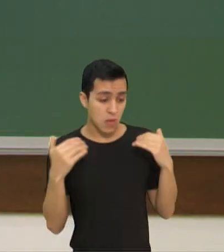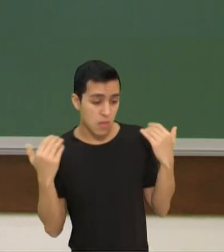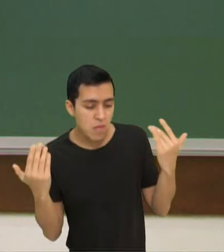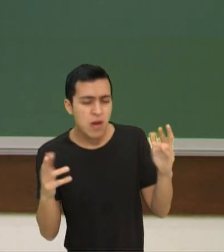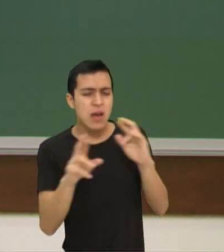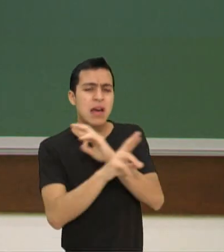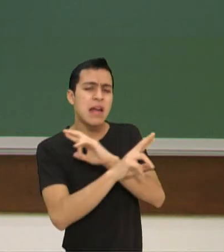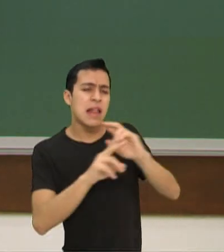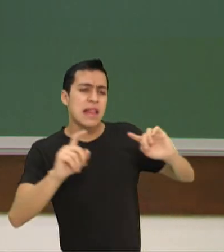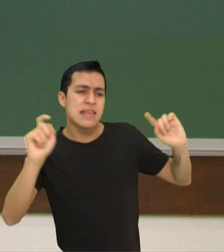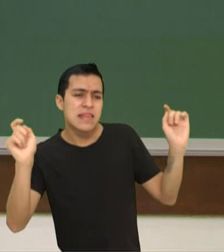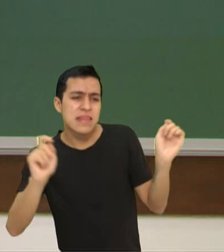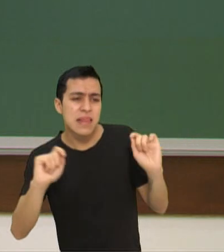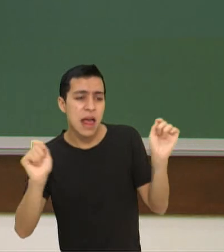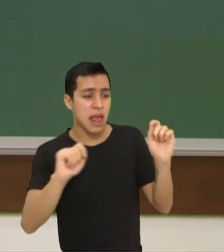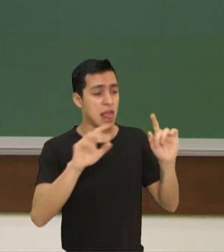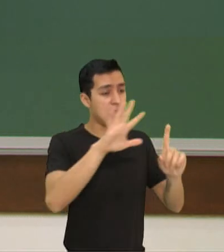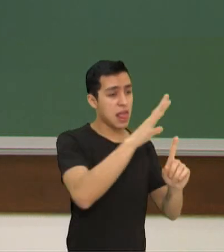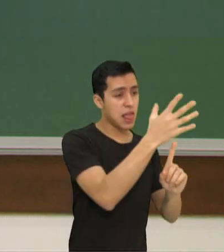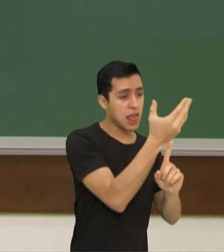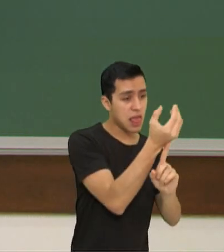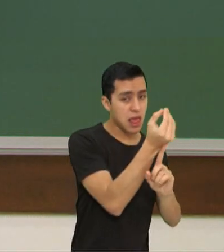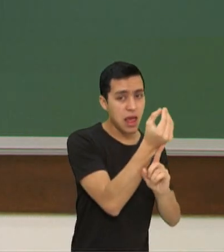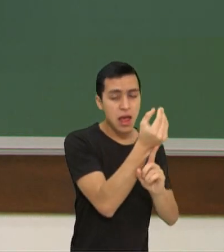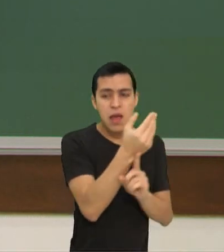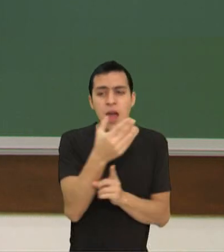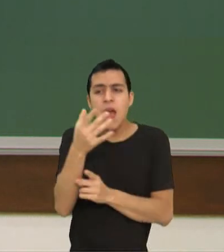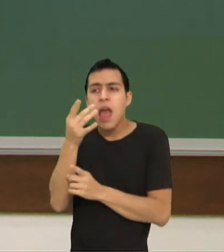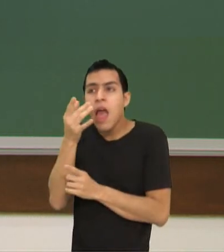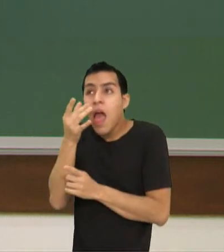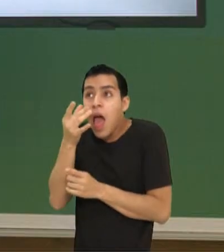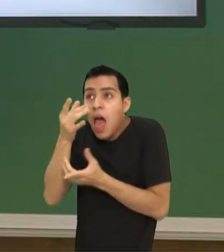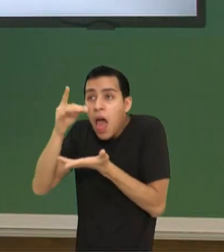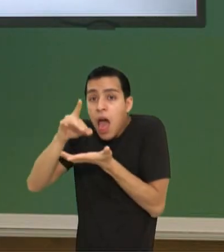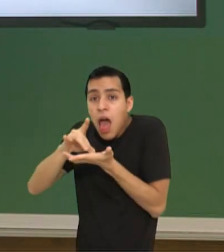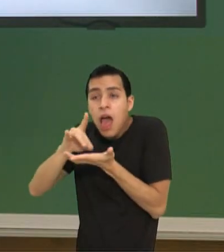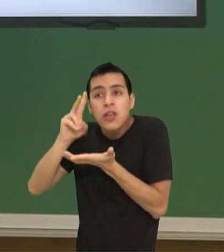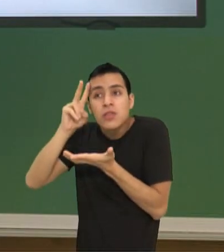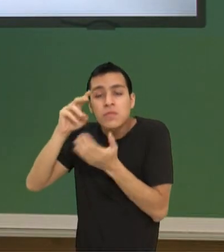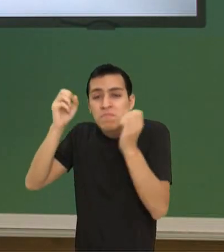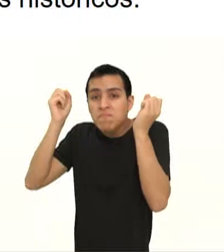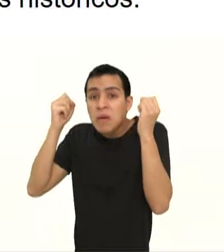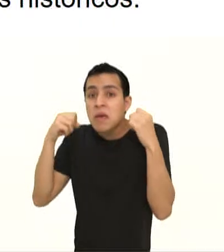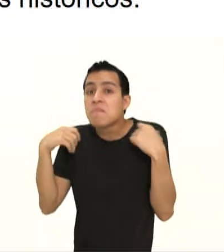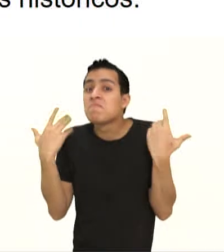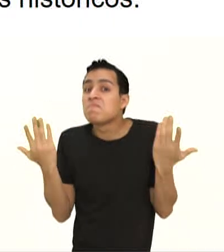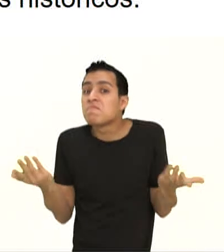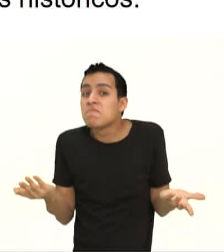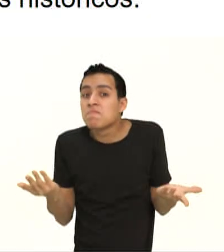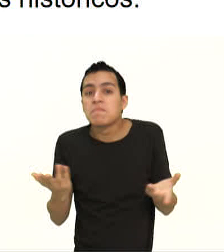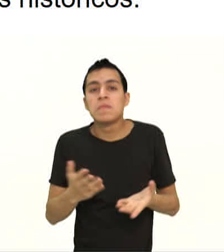possível estabelecer entre as obras de arte e a representação da história do México? Com vocês.